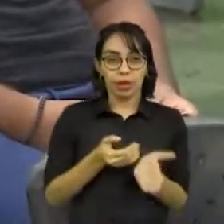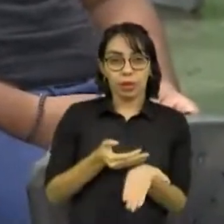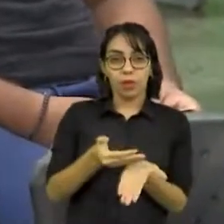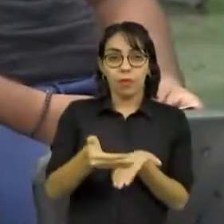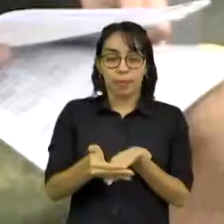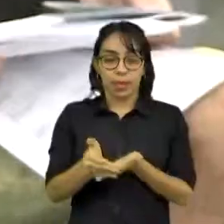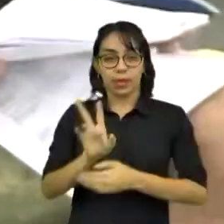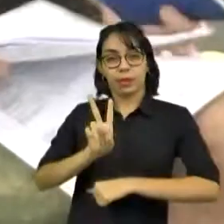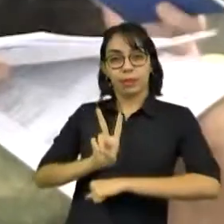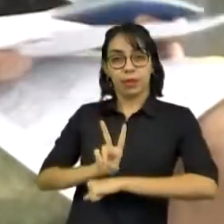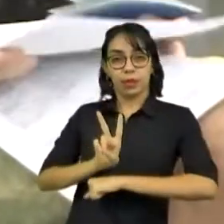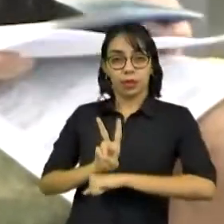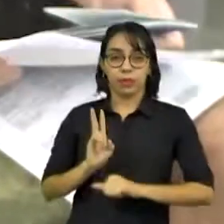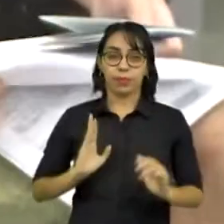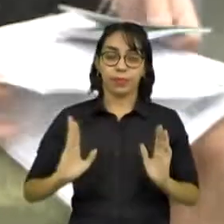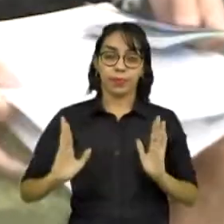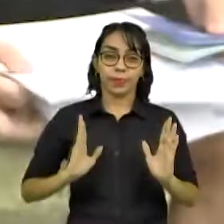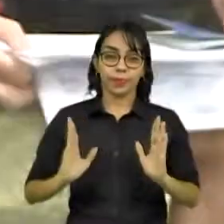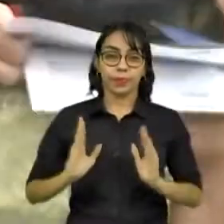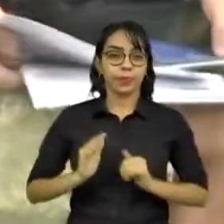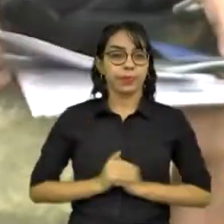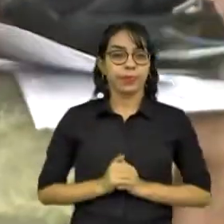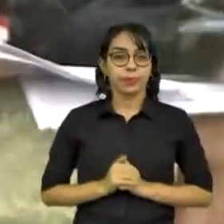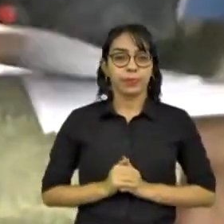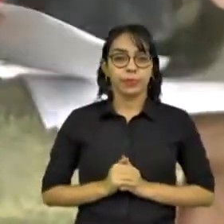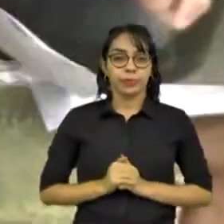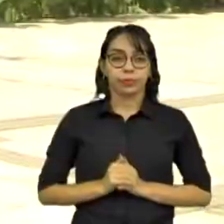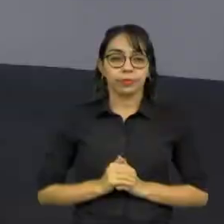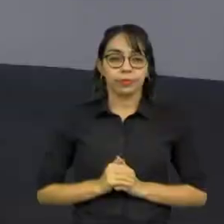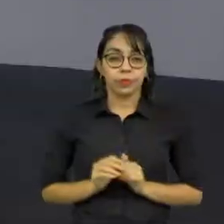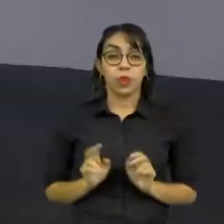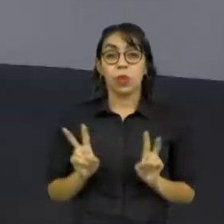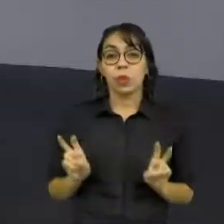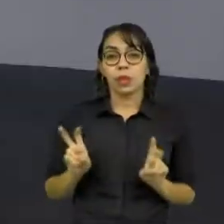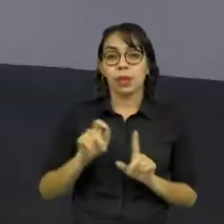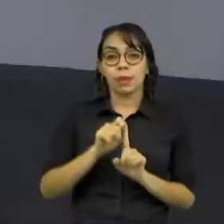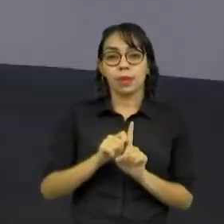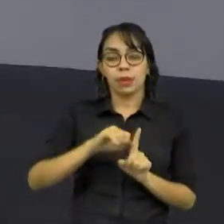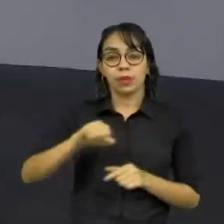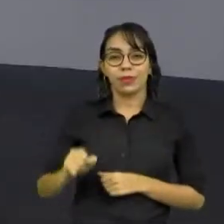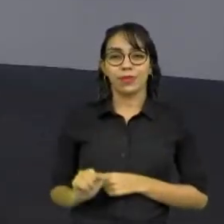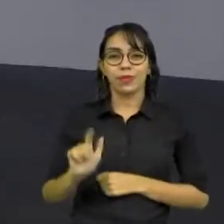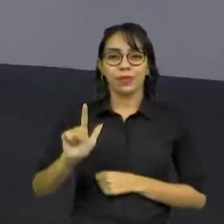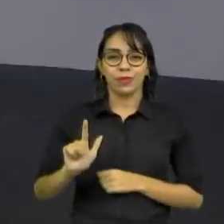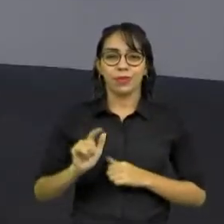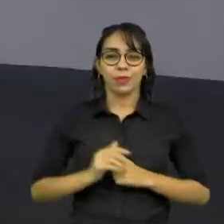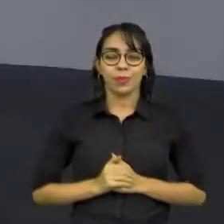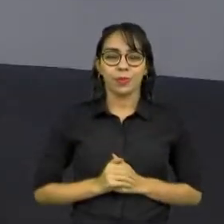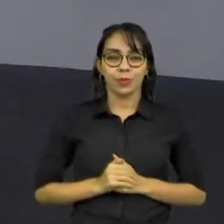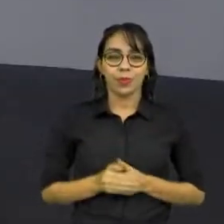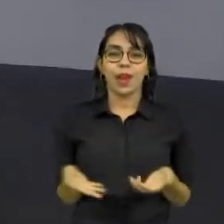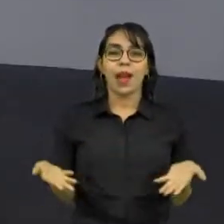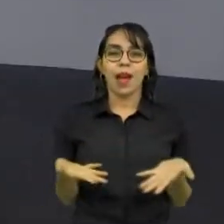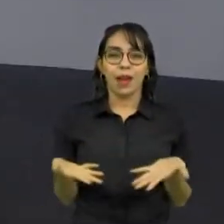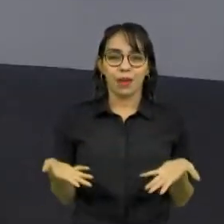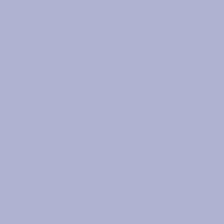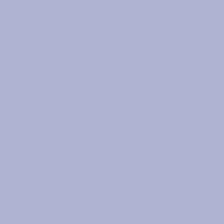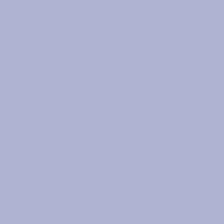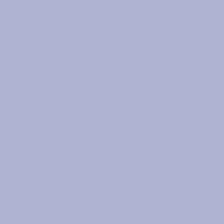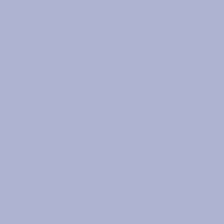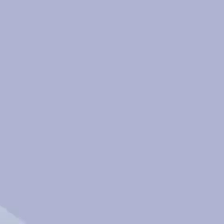temporárias para atender a demanda da alta estação de julho. Tudo isso e muito mais agora no Jornal